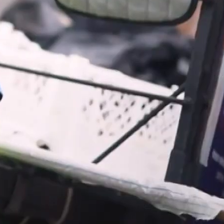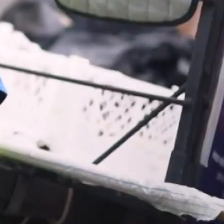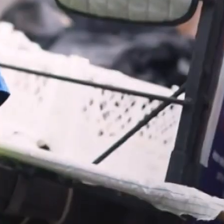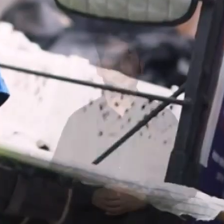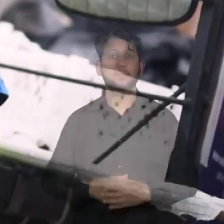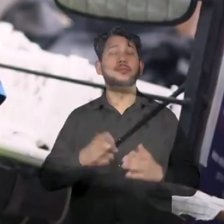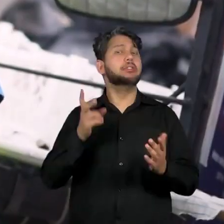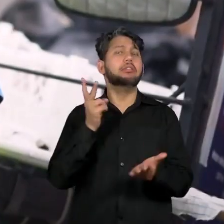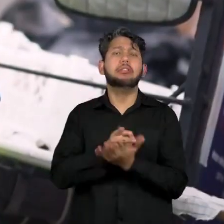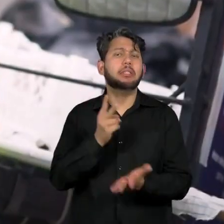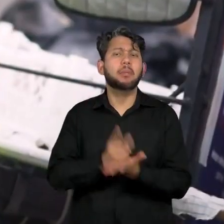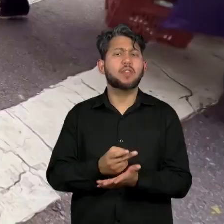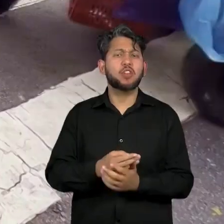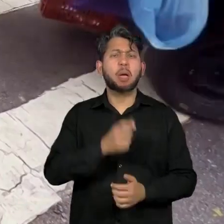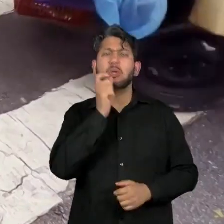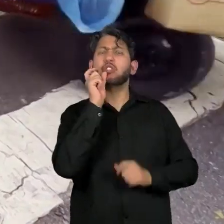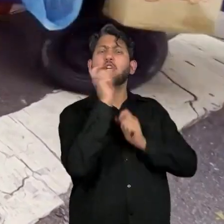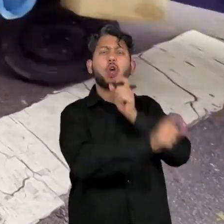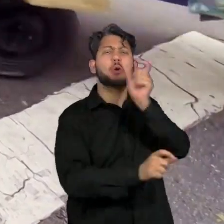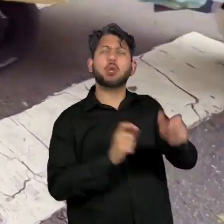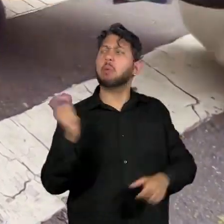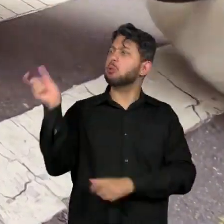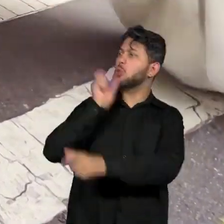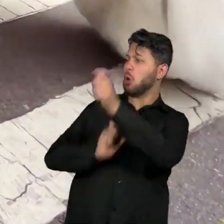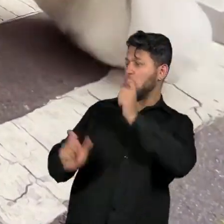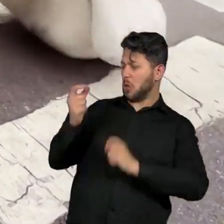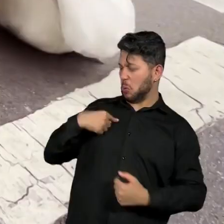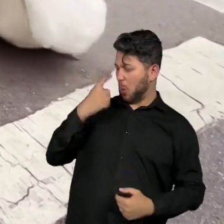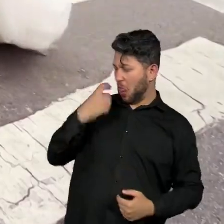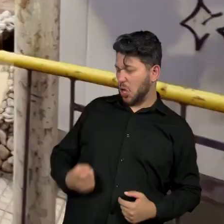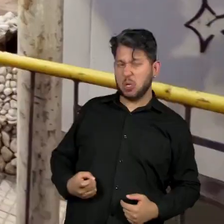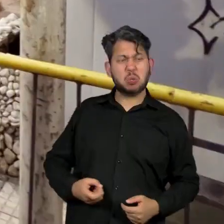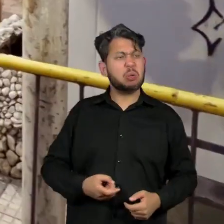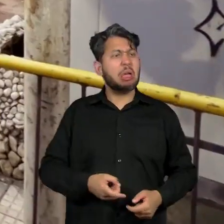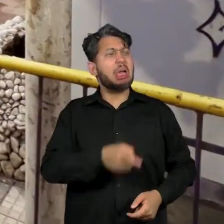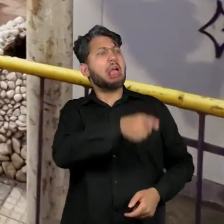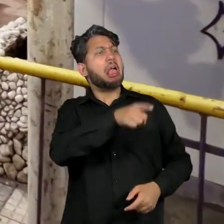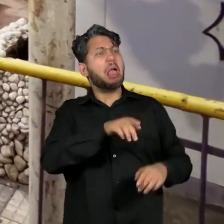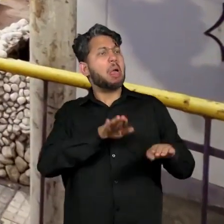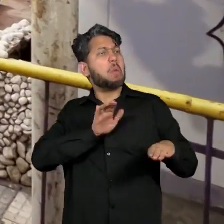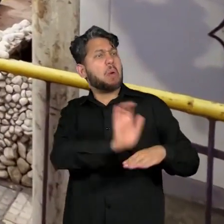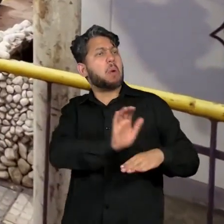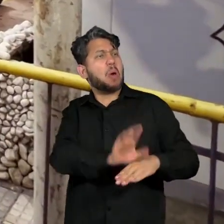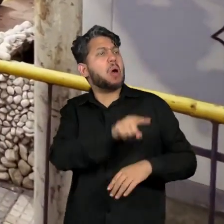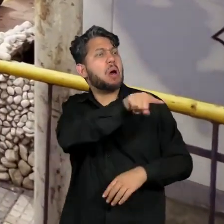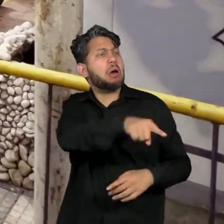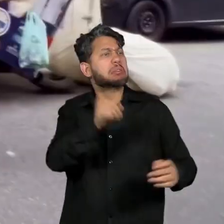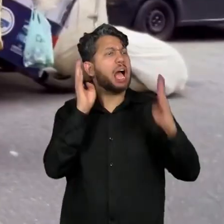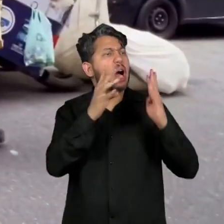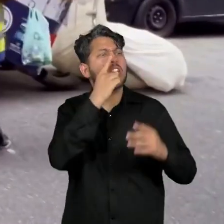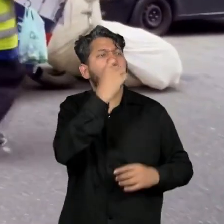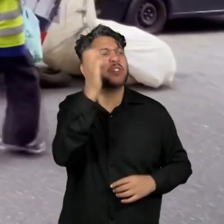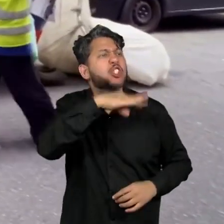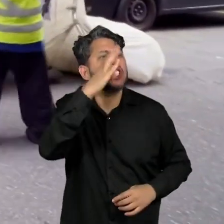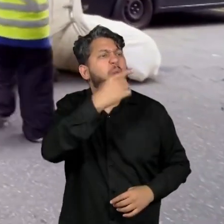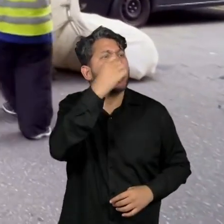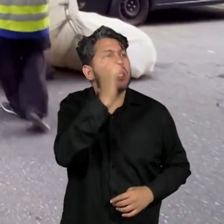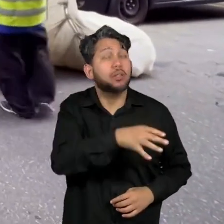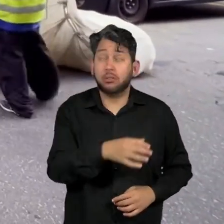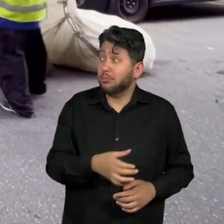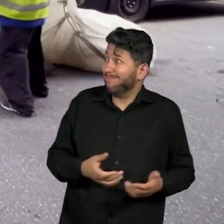Muitas das vezes me xingaram, sabe? De lixo, tirar essa carroça velha da rua. Isso mexe muito com a gente ser tratada desse jeito. Simplesmente